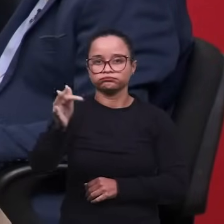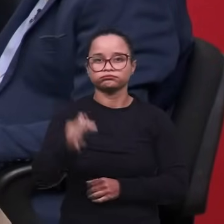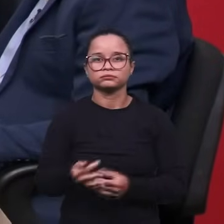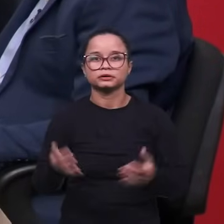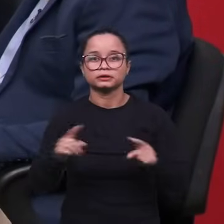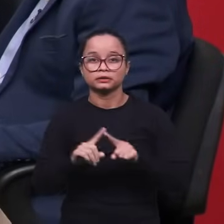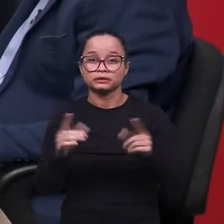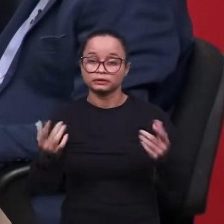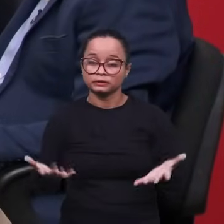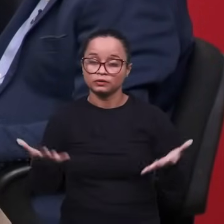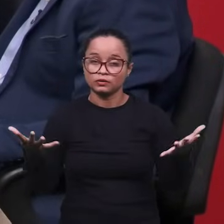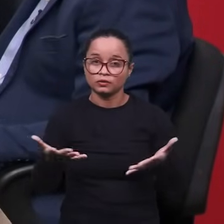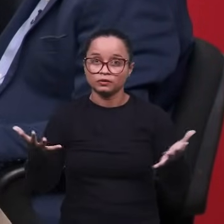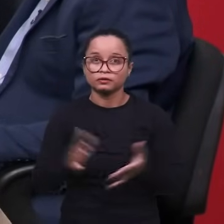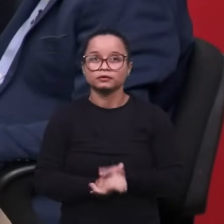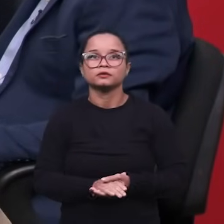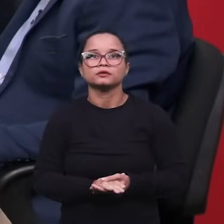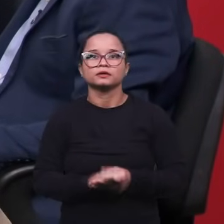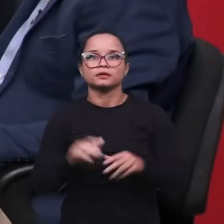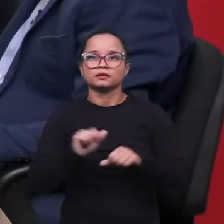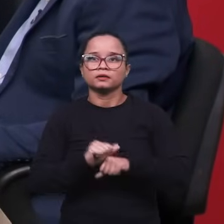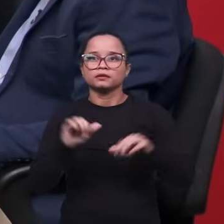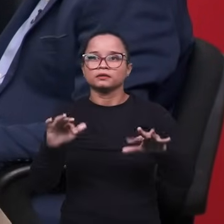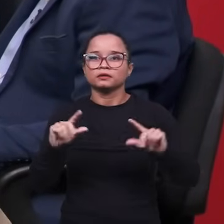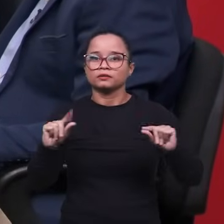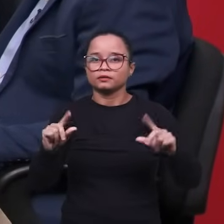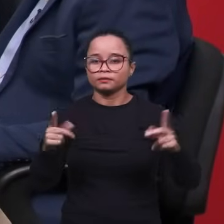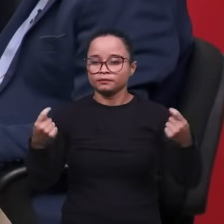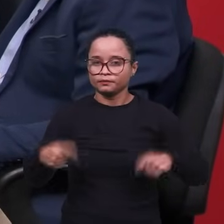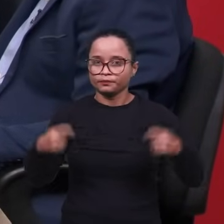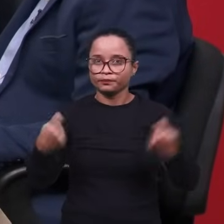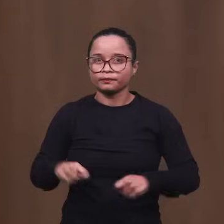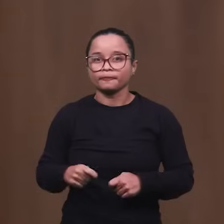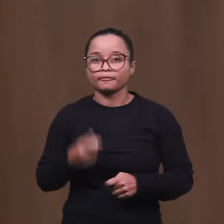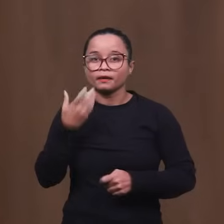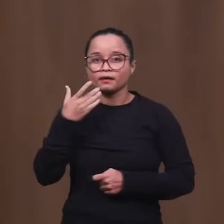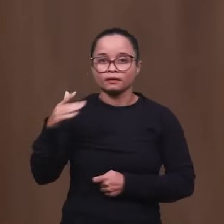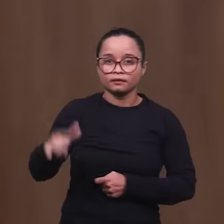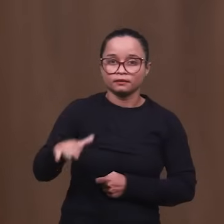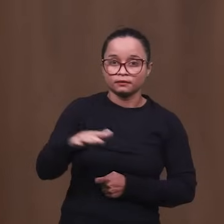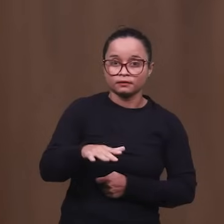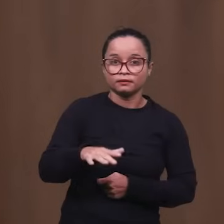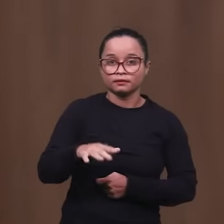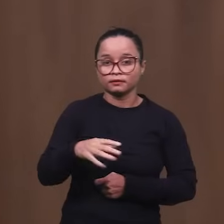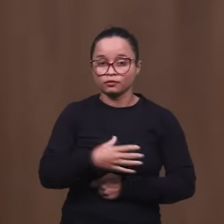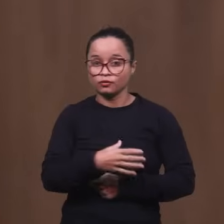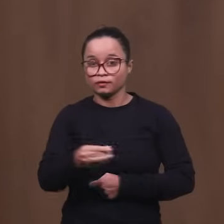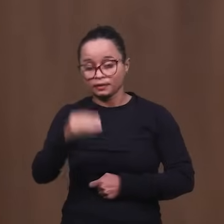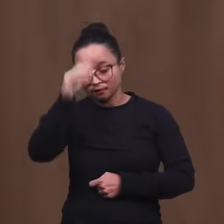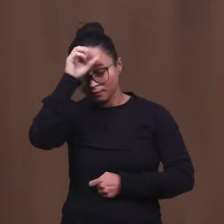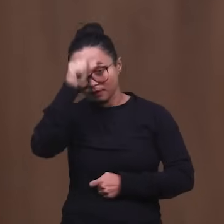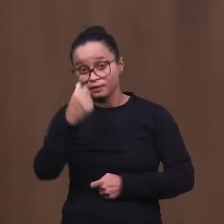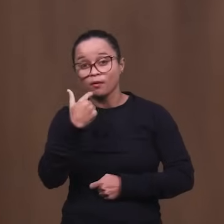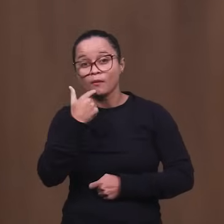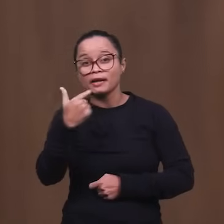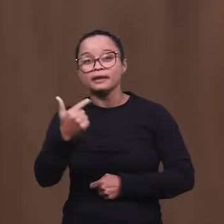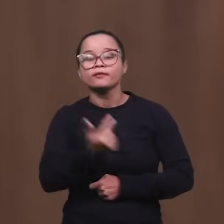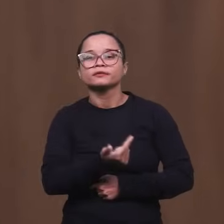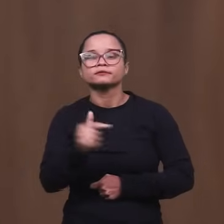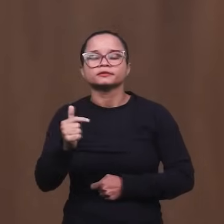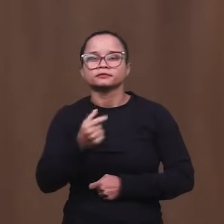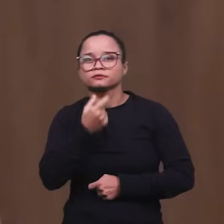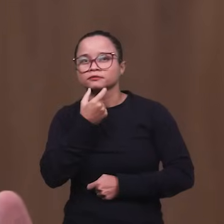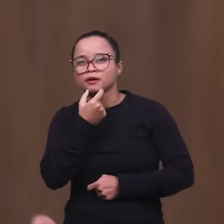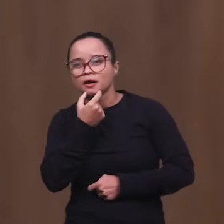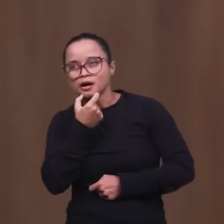Hoje, obviamente, é uma questão necessária que as crianças, que os filhos aprendam uma outra língua, um outro idioma,